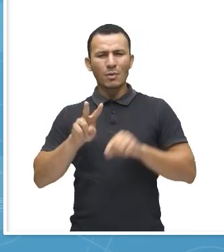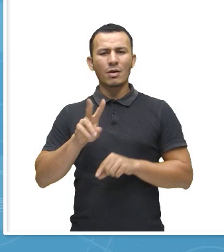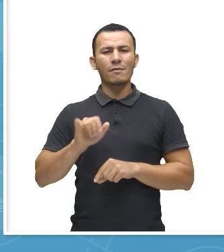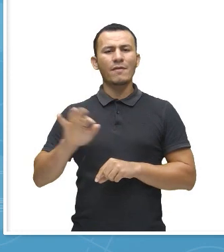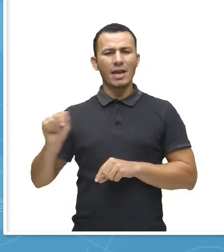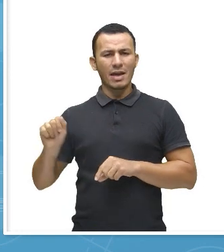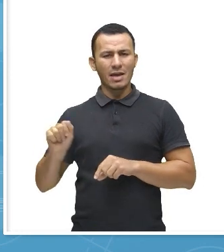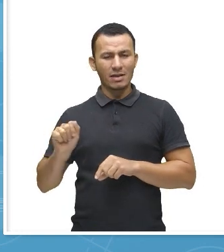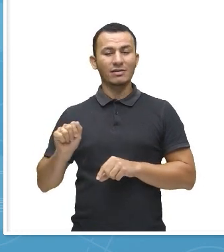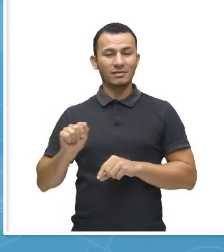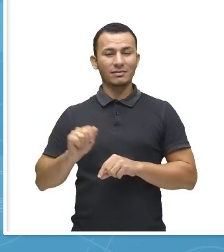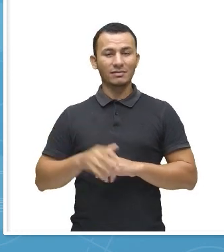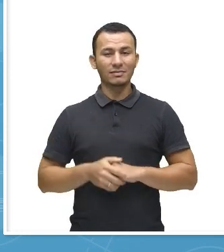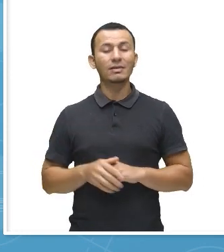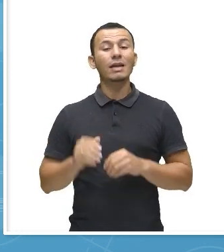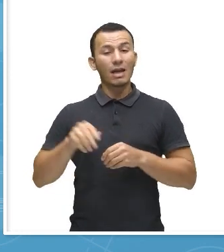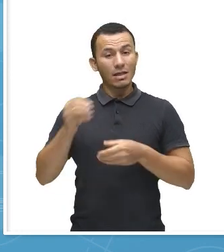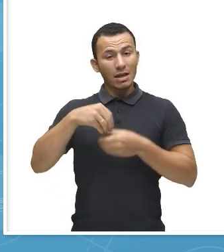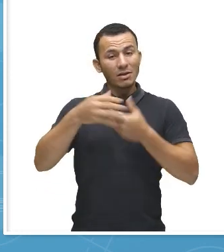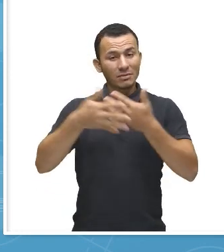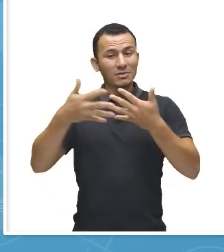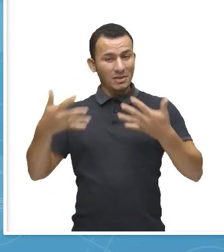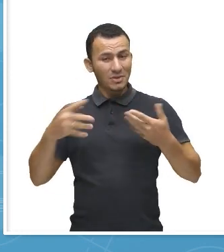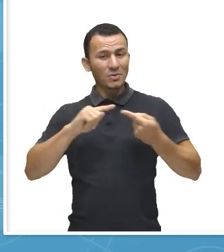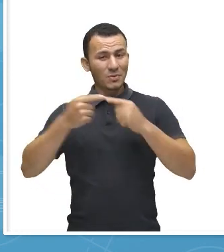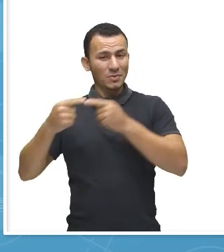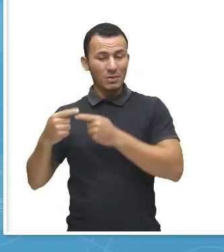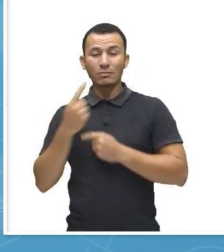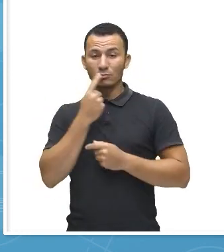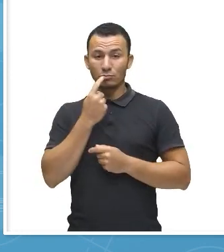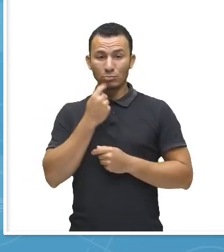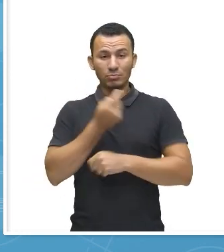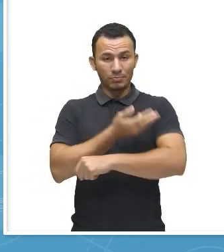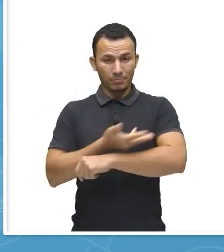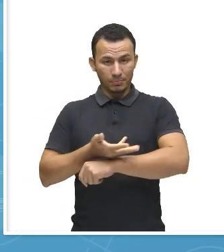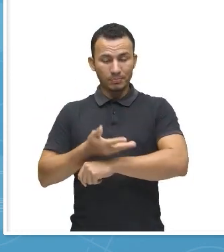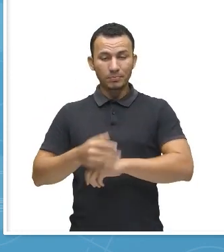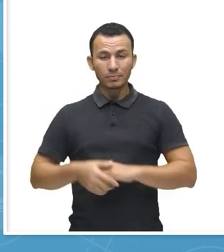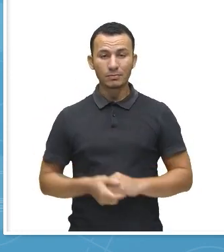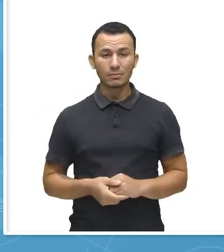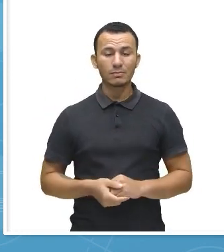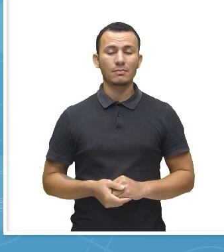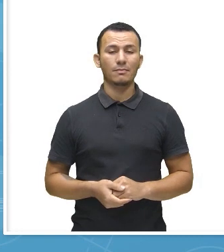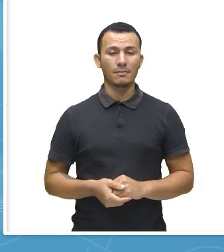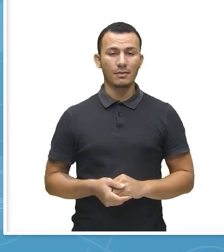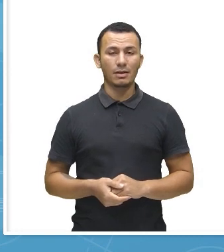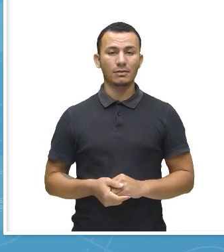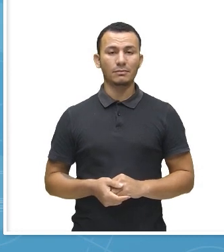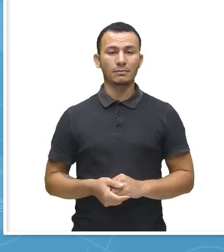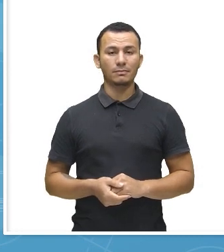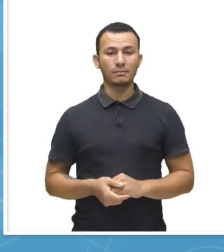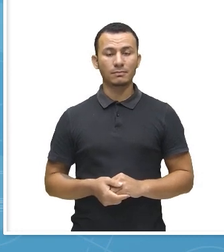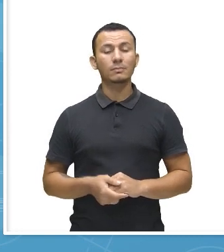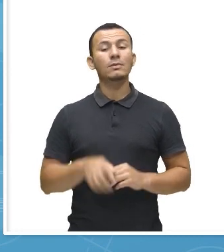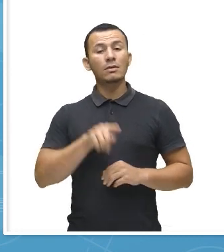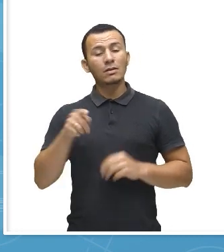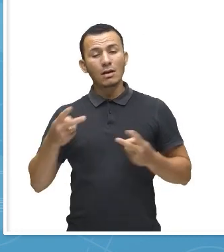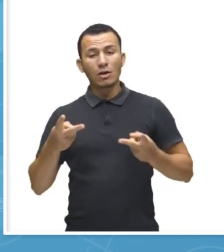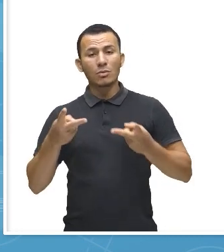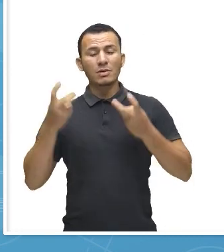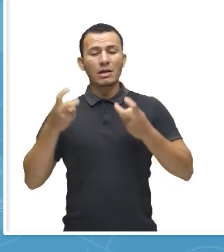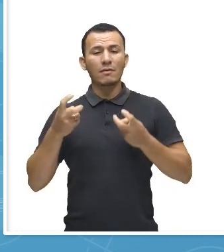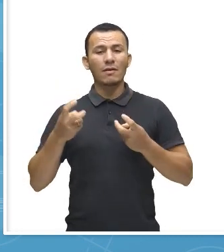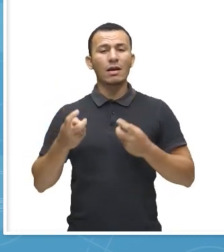formado pelo tecido conjuntivo sanguíneo, certo? Então a gente vai observar agora o primeiro